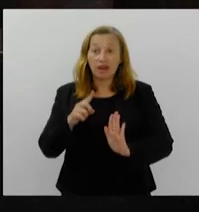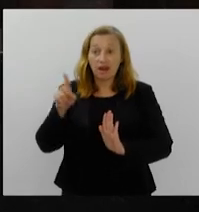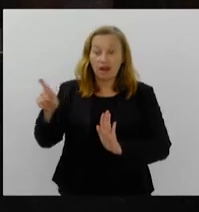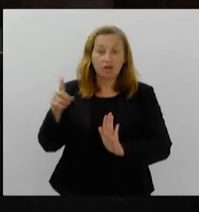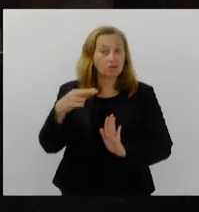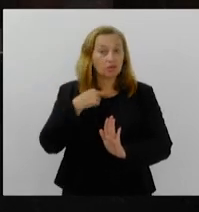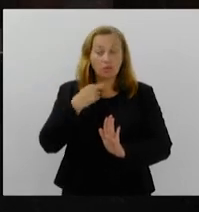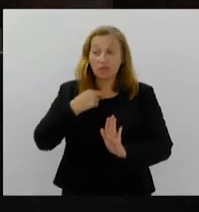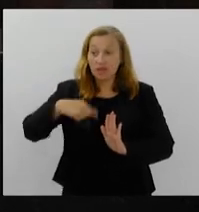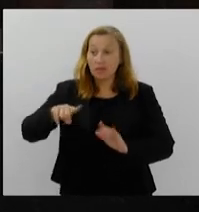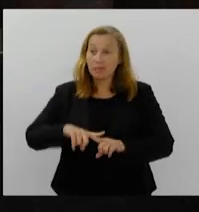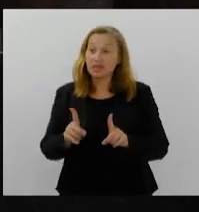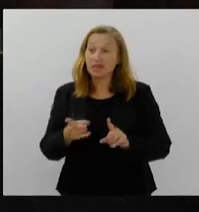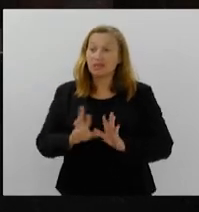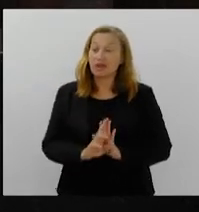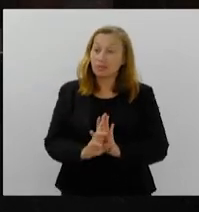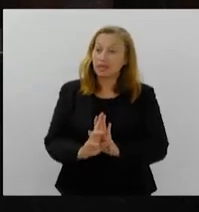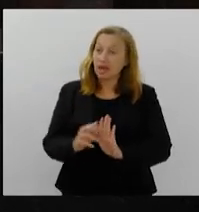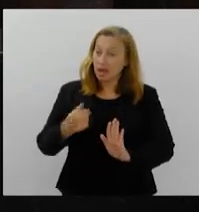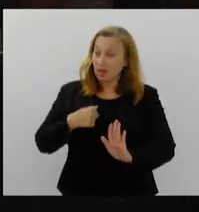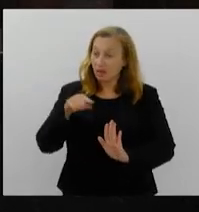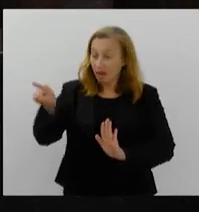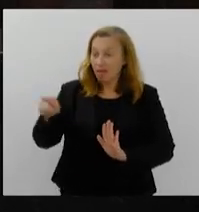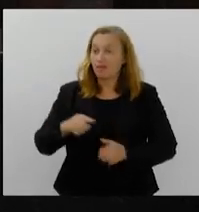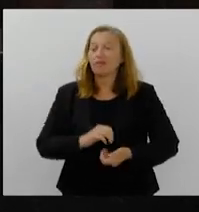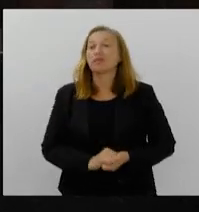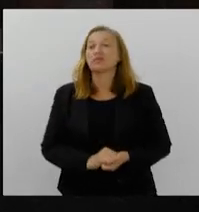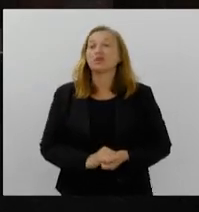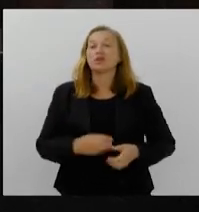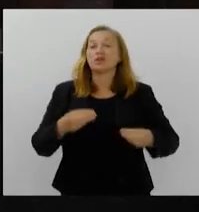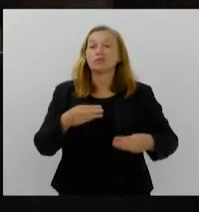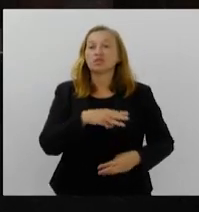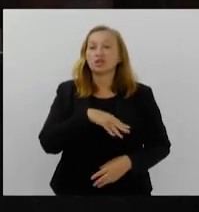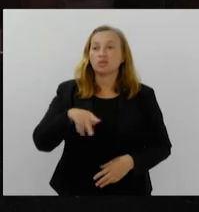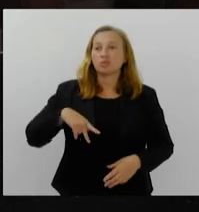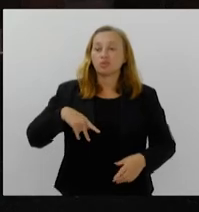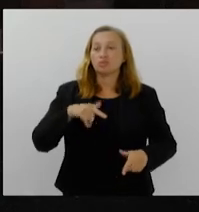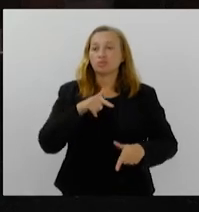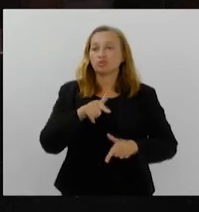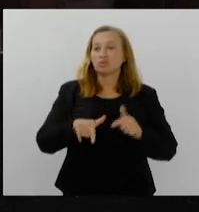estar, mas ela vai apresentar aqui. O Ministério Público do Trabalho,